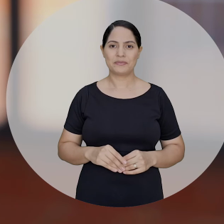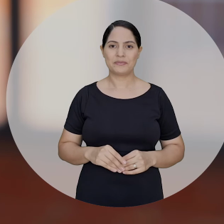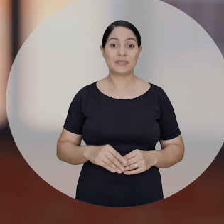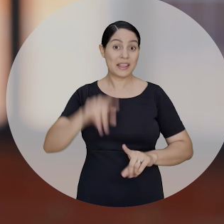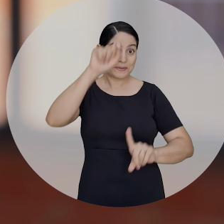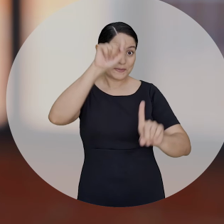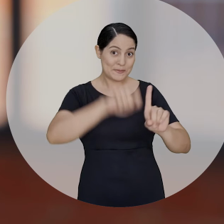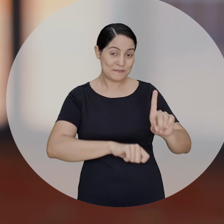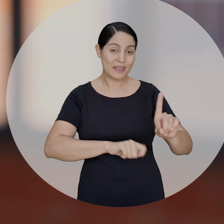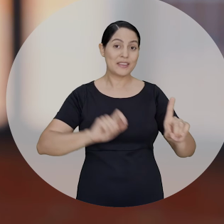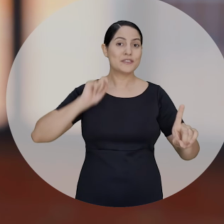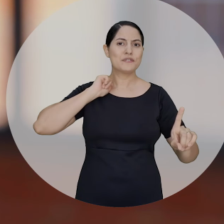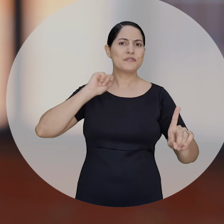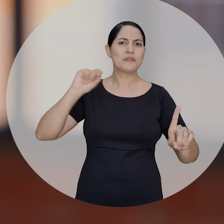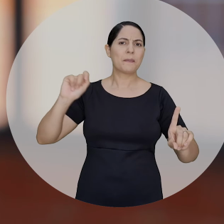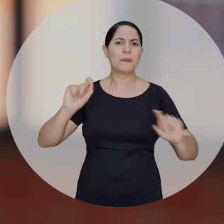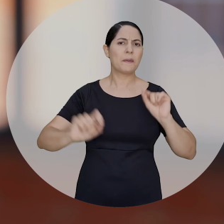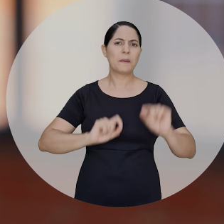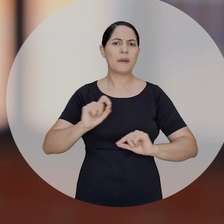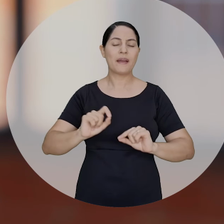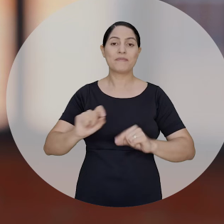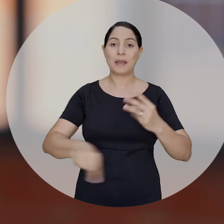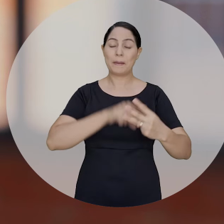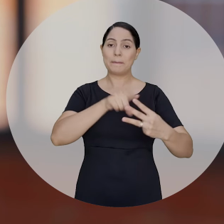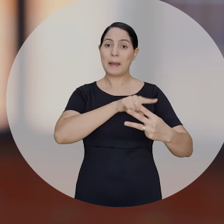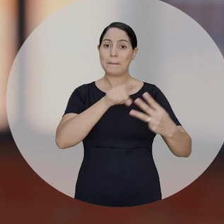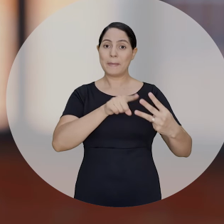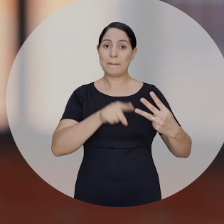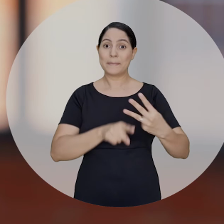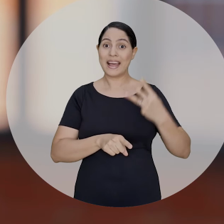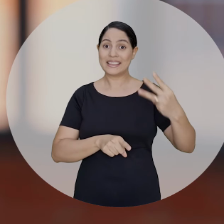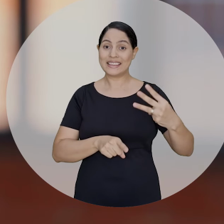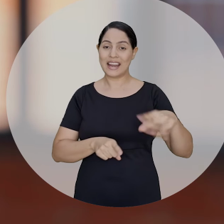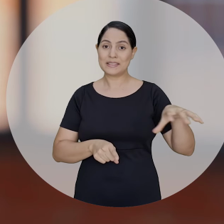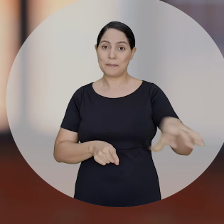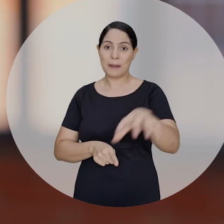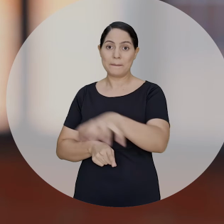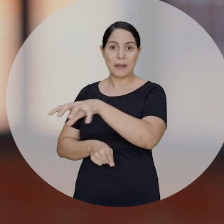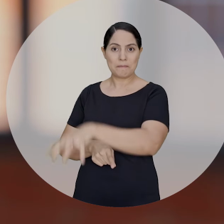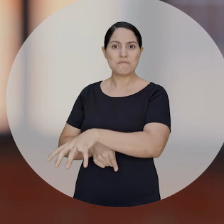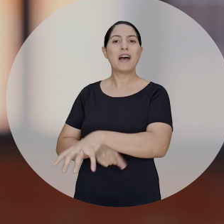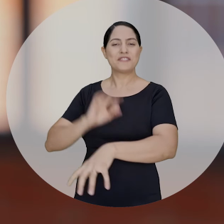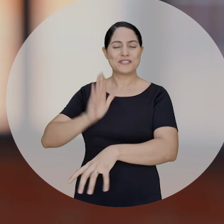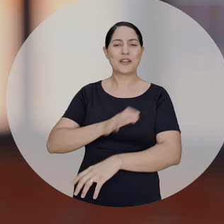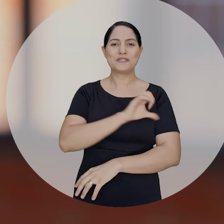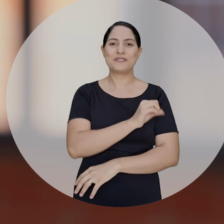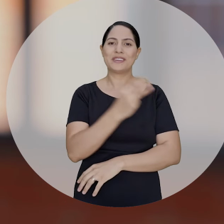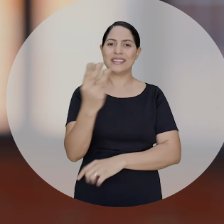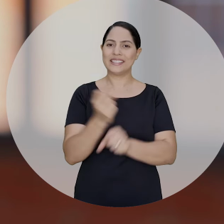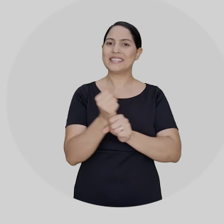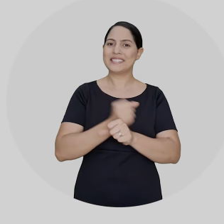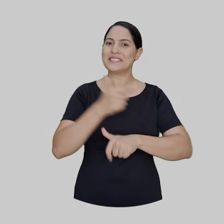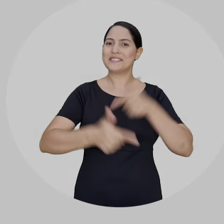Este mês, celebramos a data de criação de mais 3 seccionais, que completam 93 anos de serviço pela